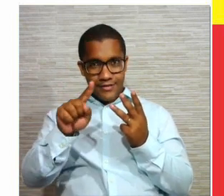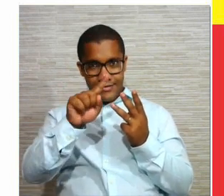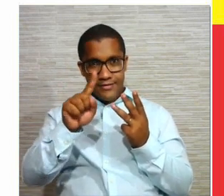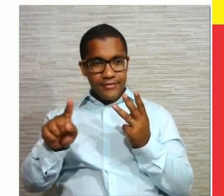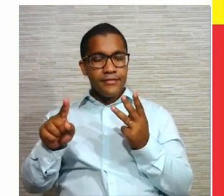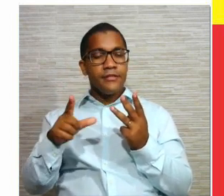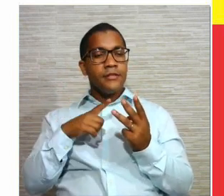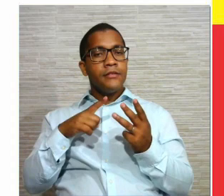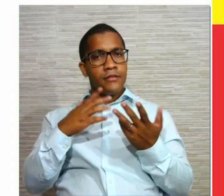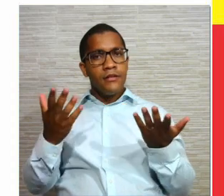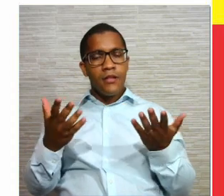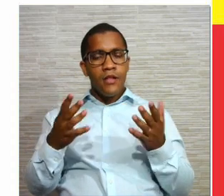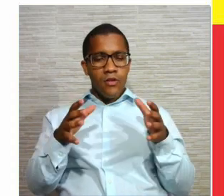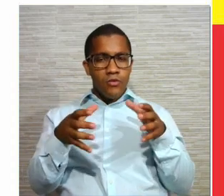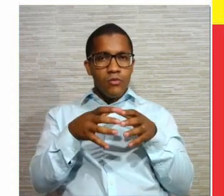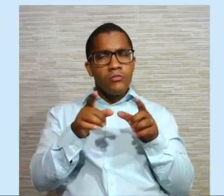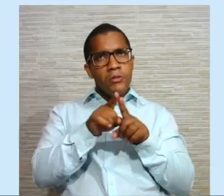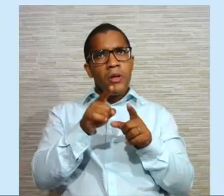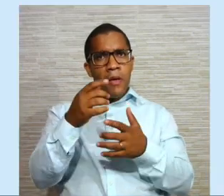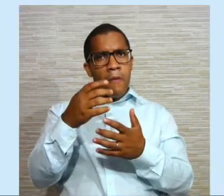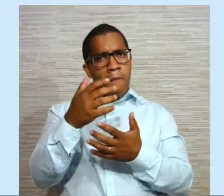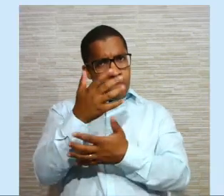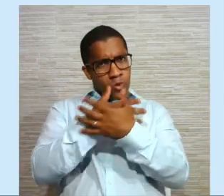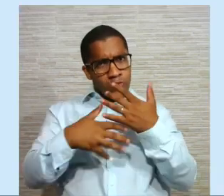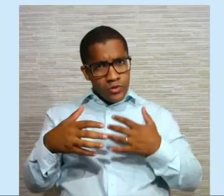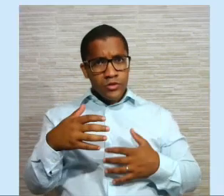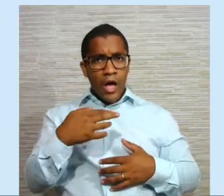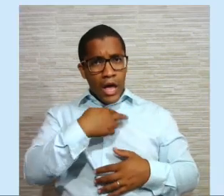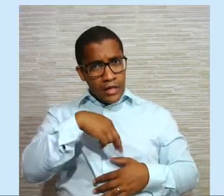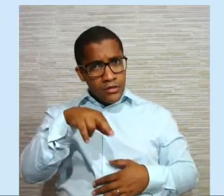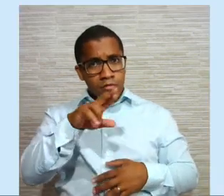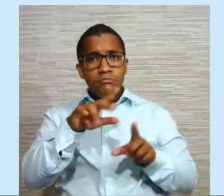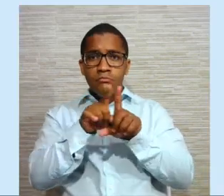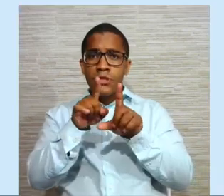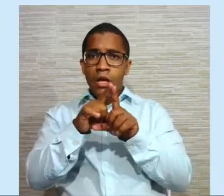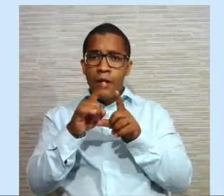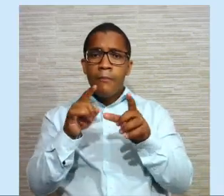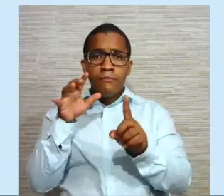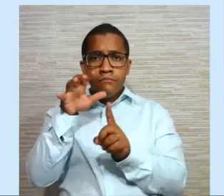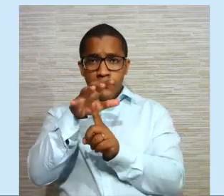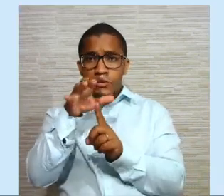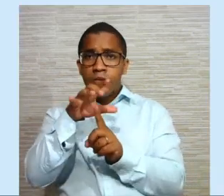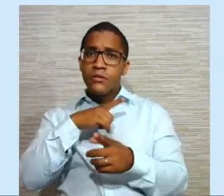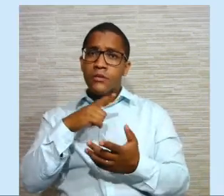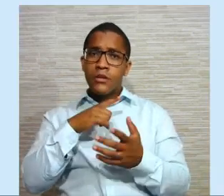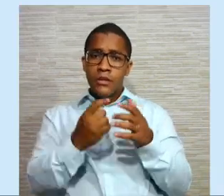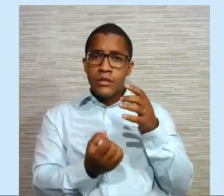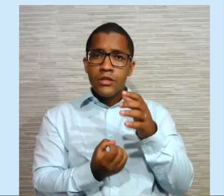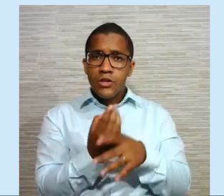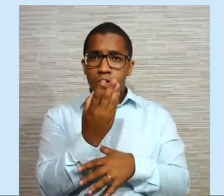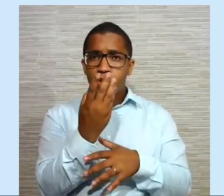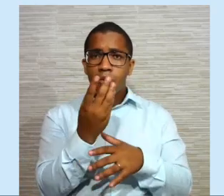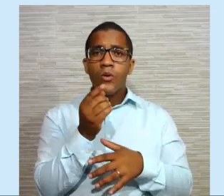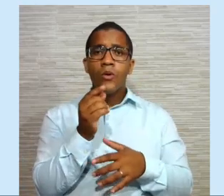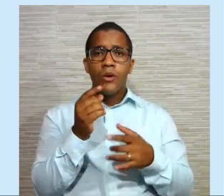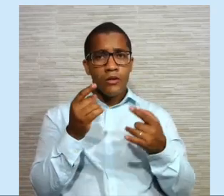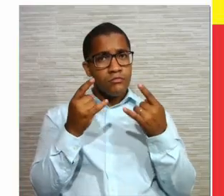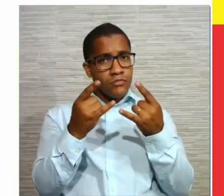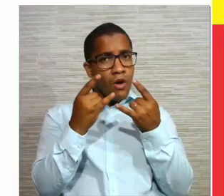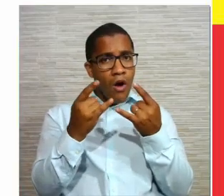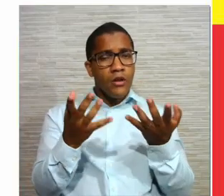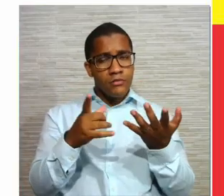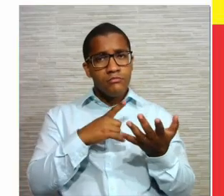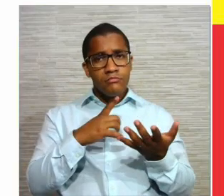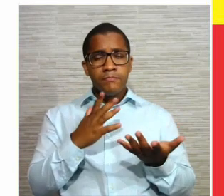rock, né? Também tem a música gospel, a música religiosa também vai influenciar também a formação desse